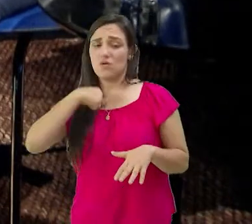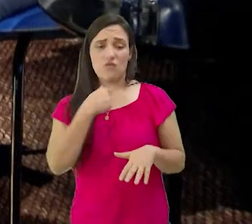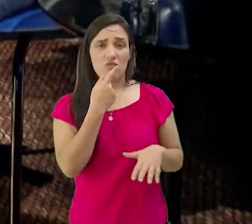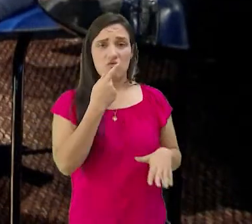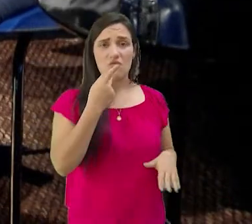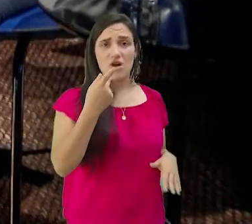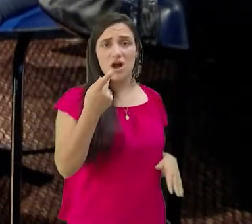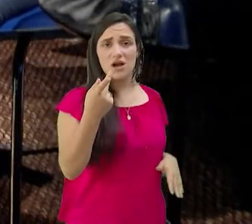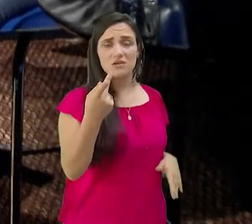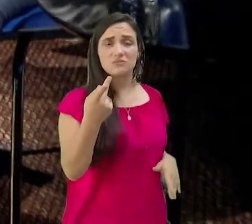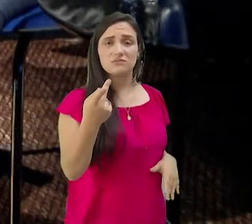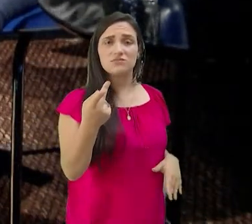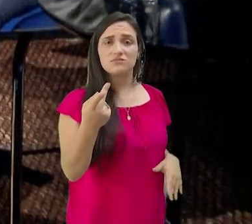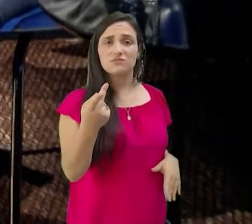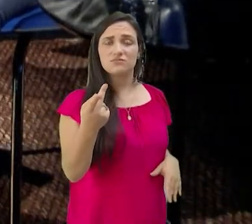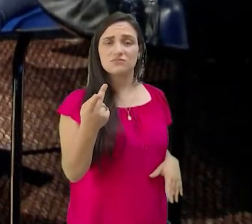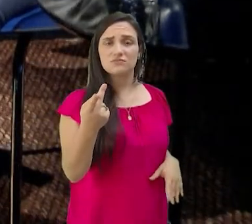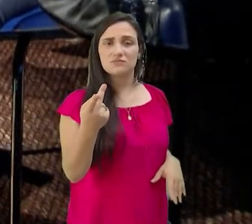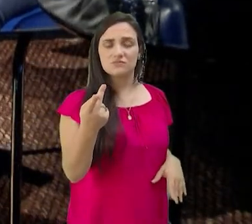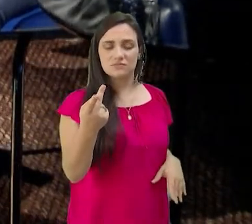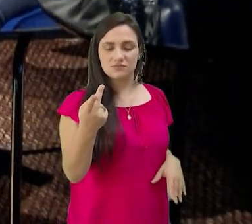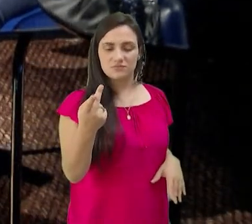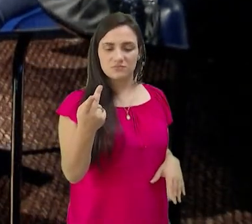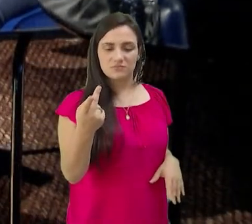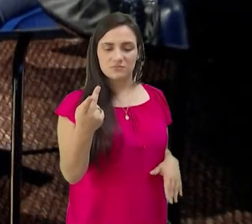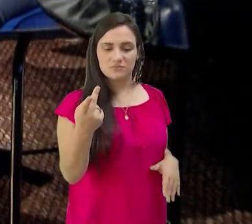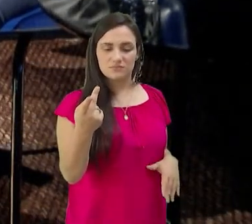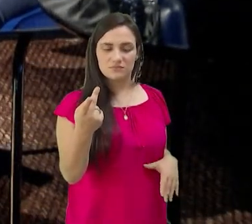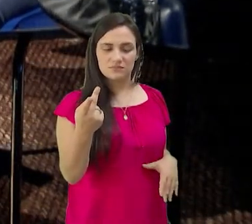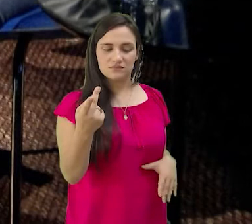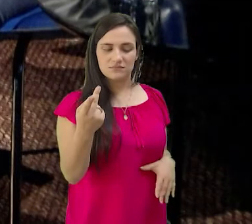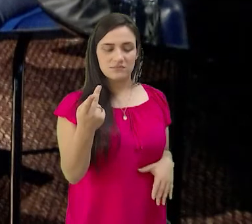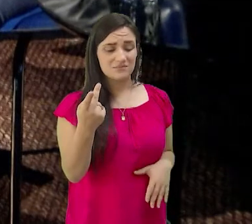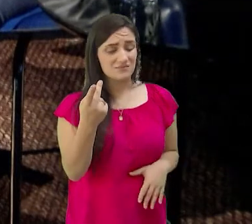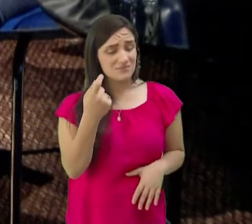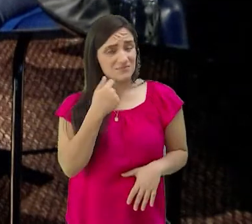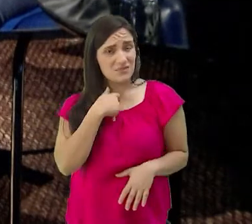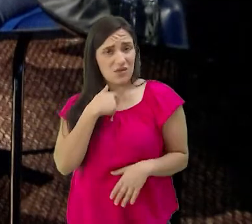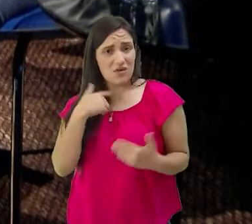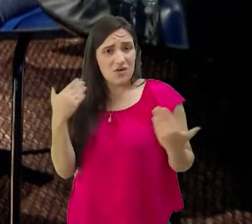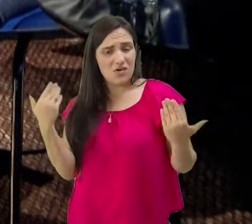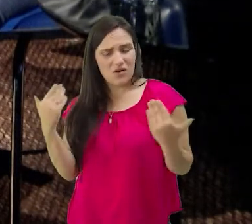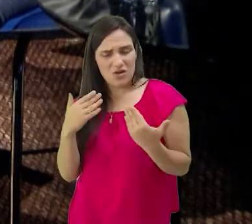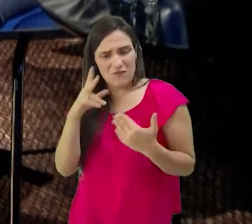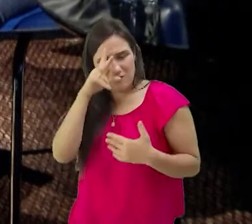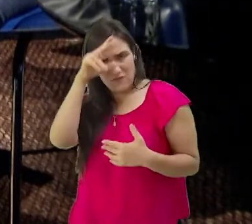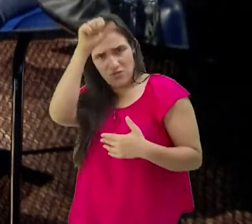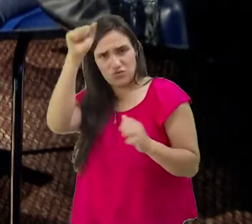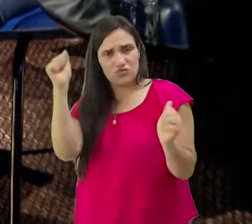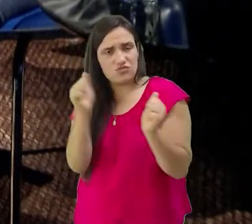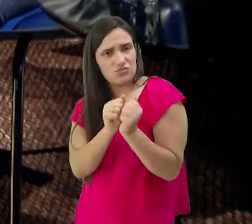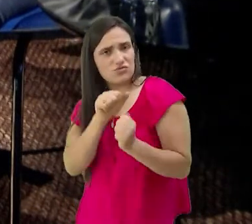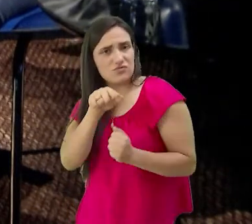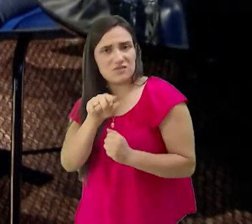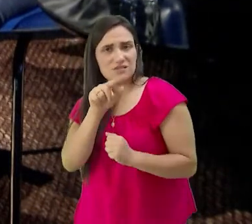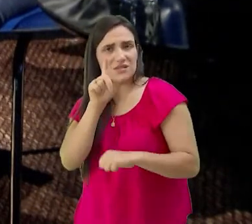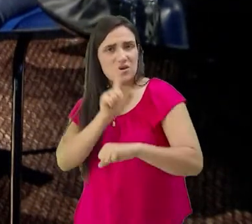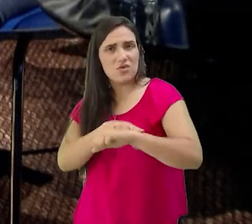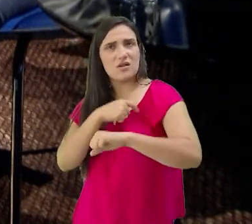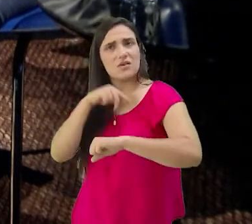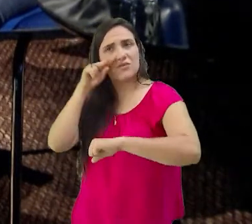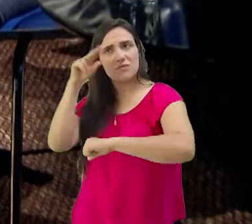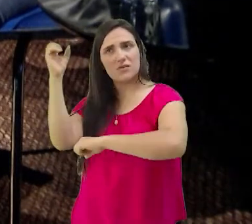Talvez seja mais bonito dizer que sou mais forte, mais